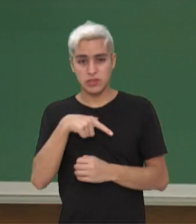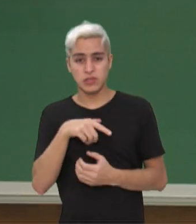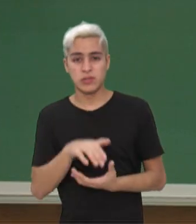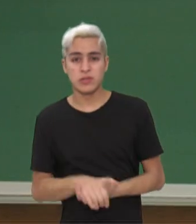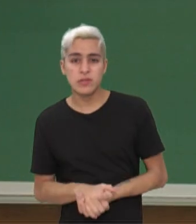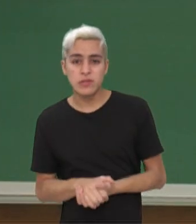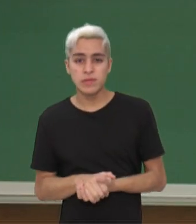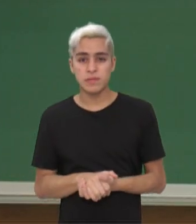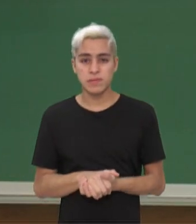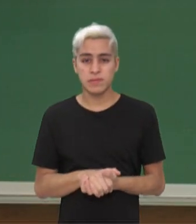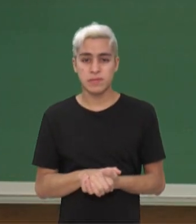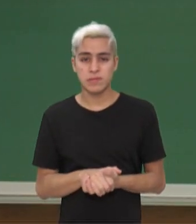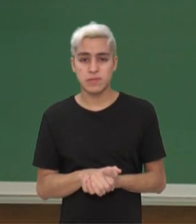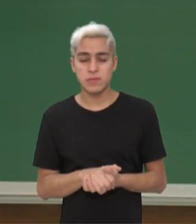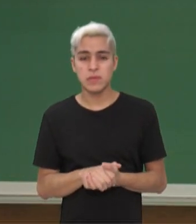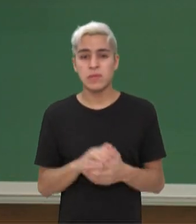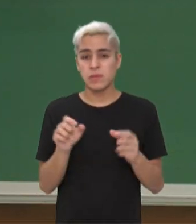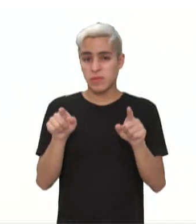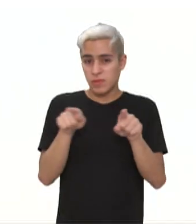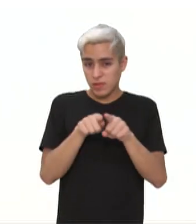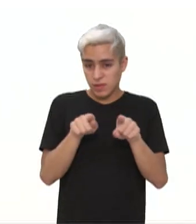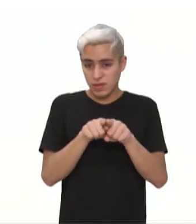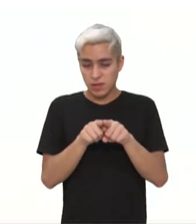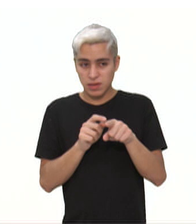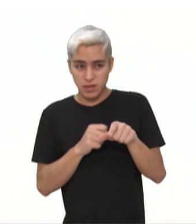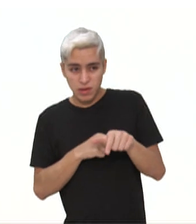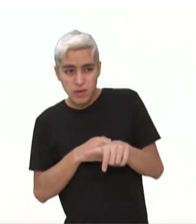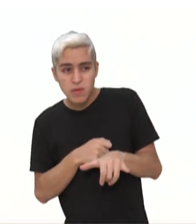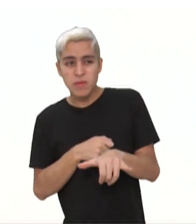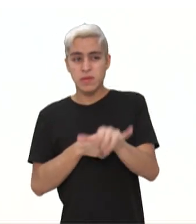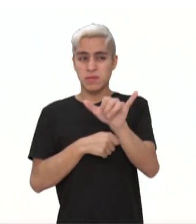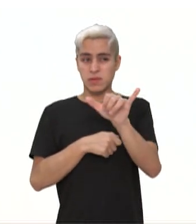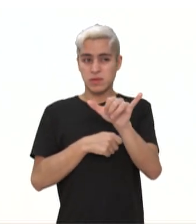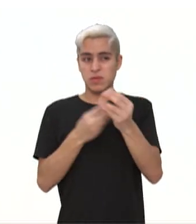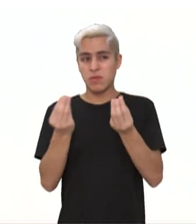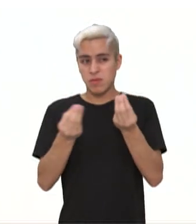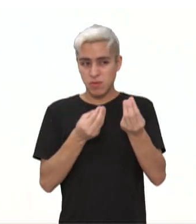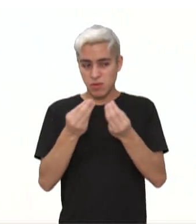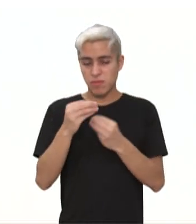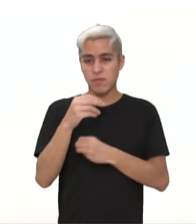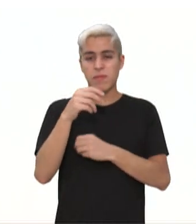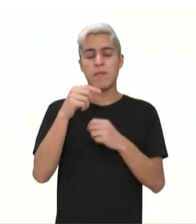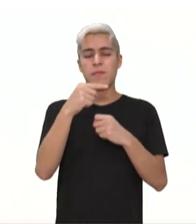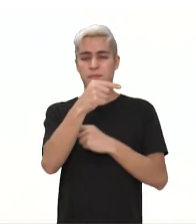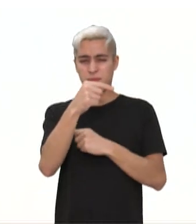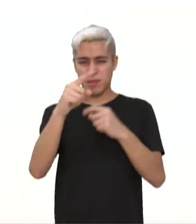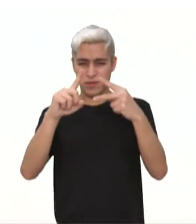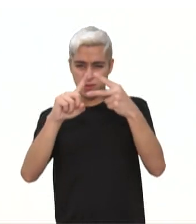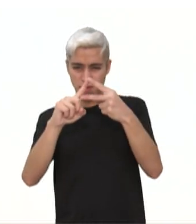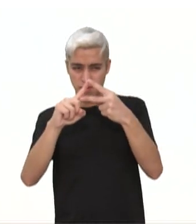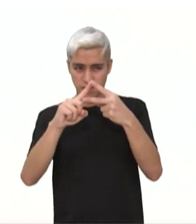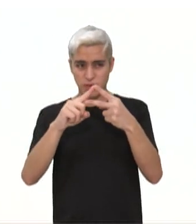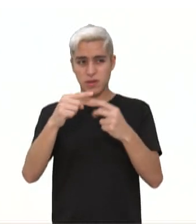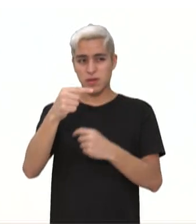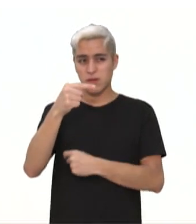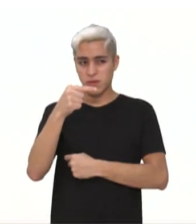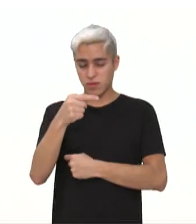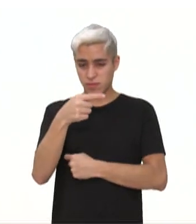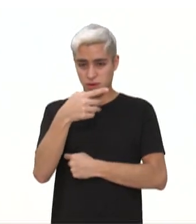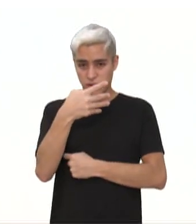E, não menos importante, o nosso y do vértice, menos delta sobre 4a.